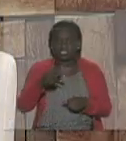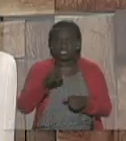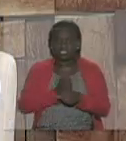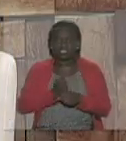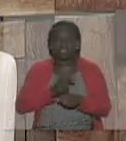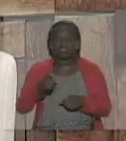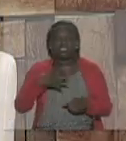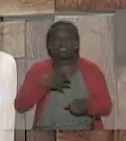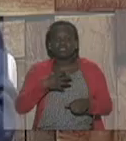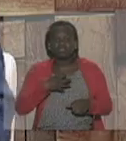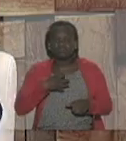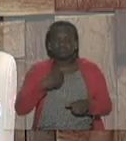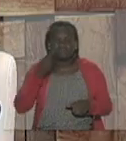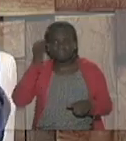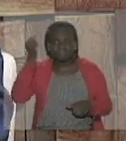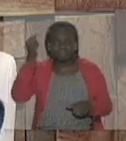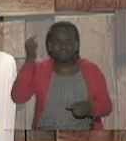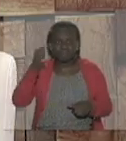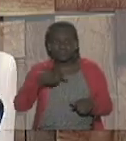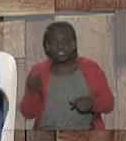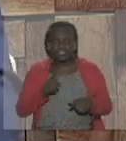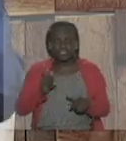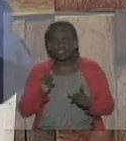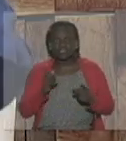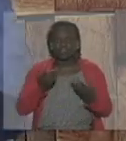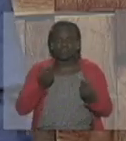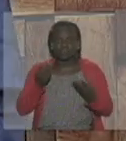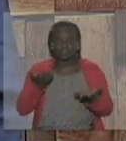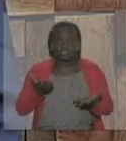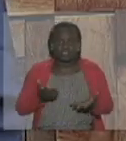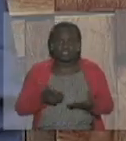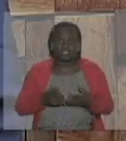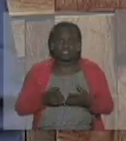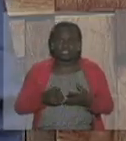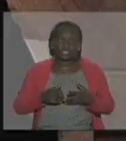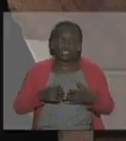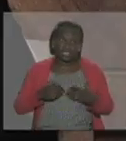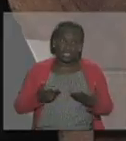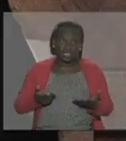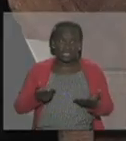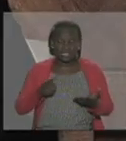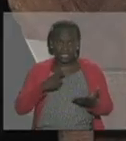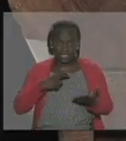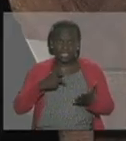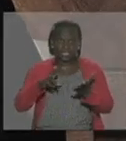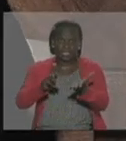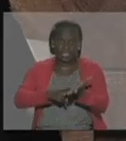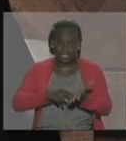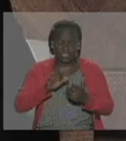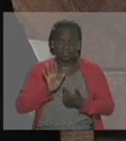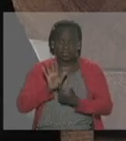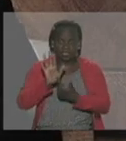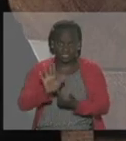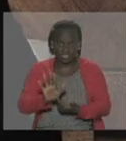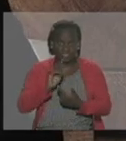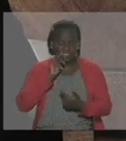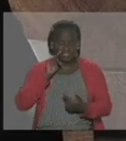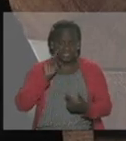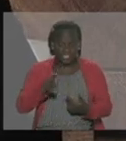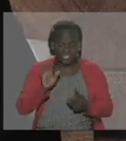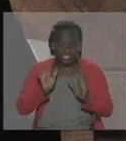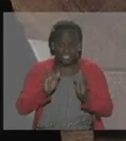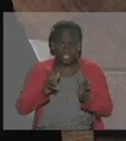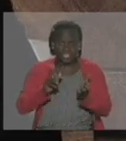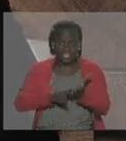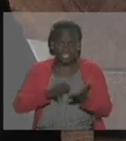é o feeling aonde fica o feeling para você ir esse vai e esse não vai tem uma carta de apresentação que você